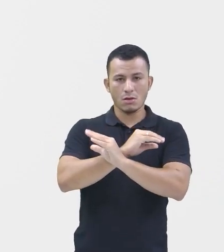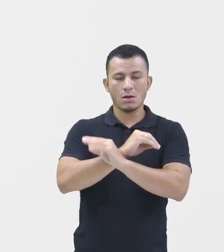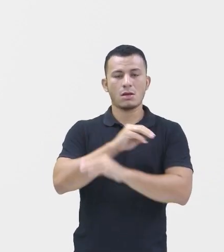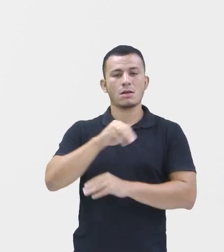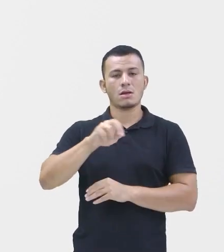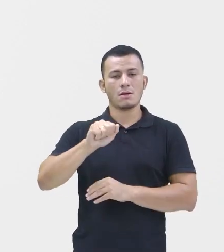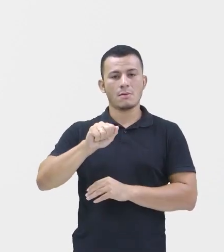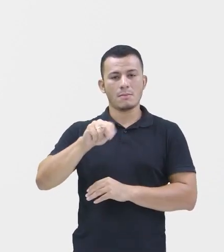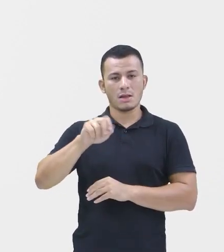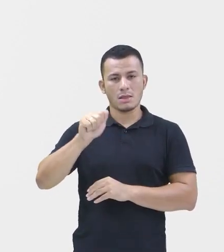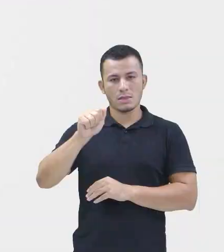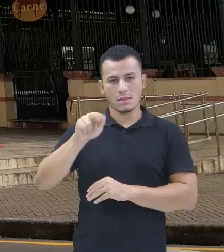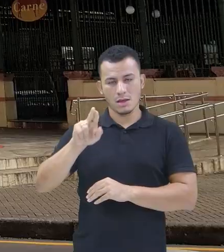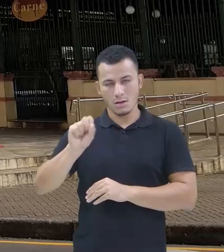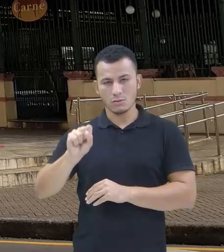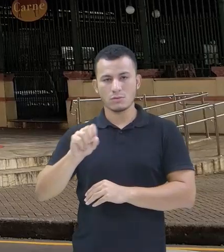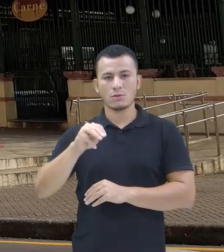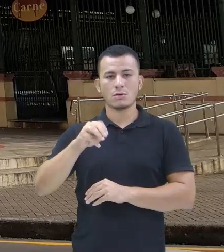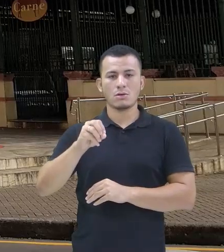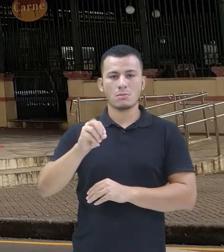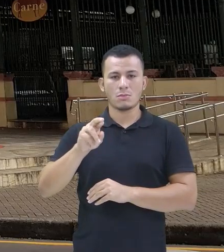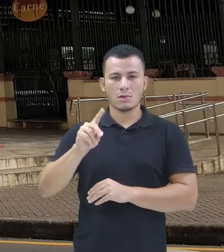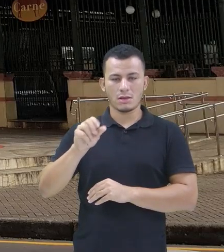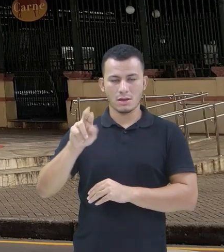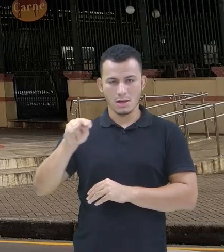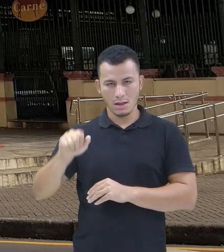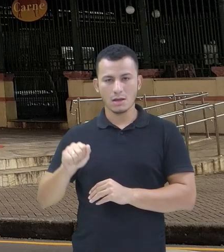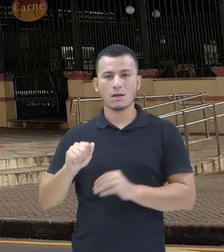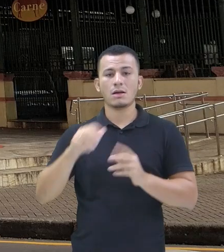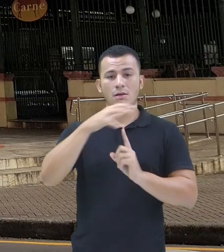Manaus Moderna e Feira da Compensa.